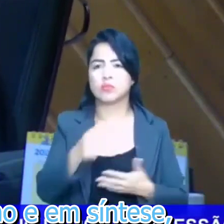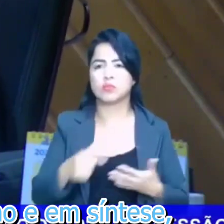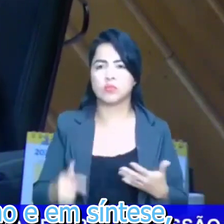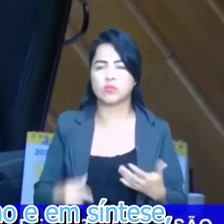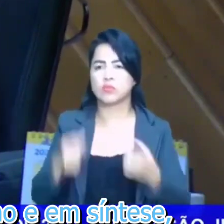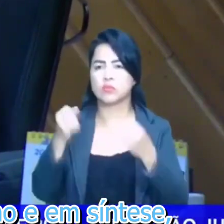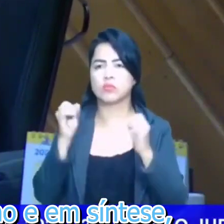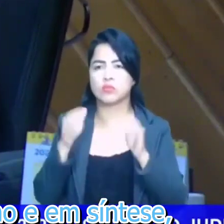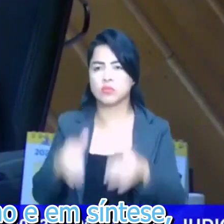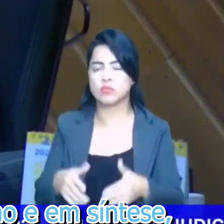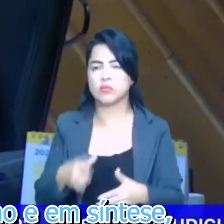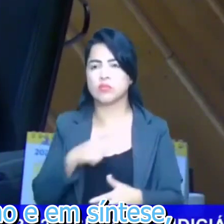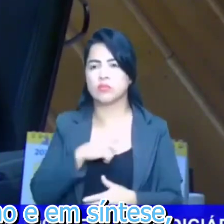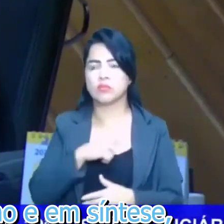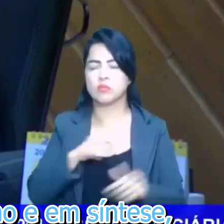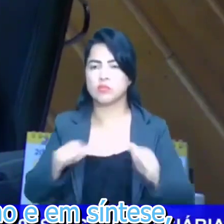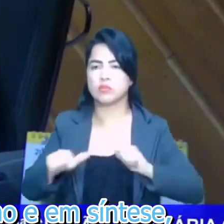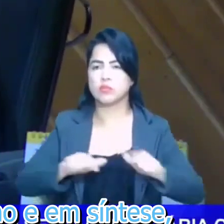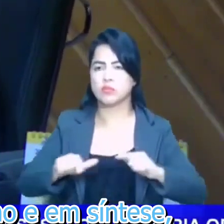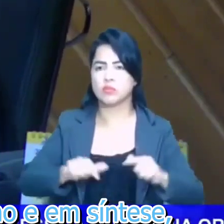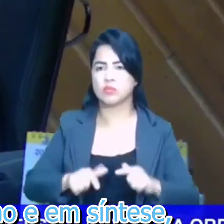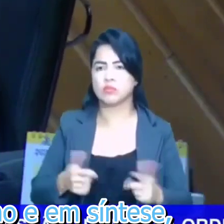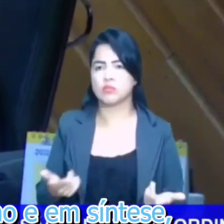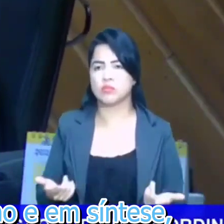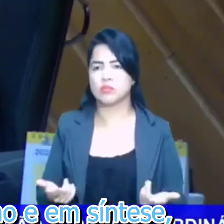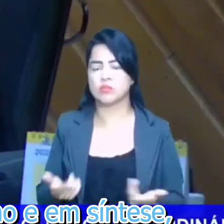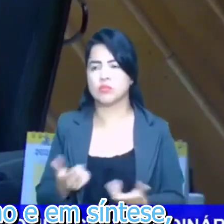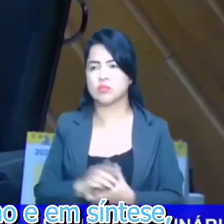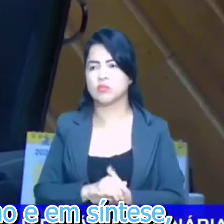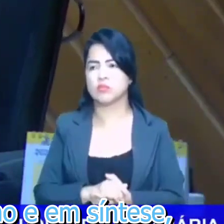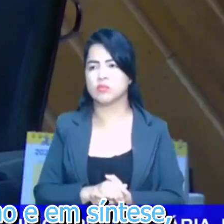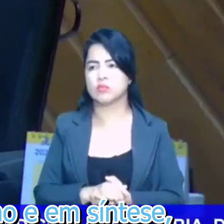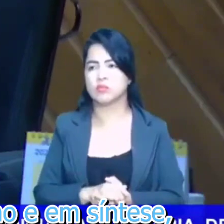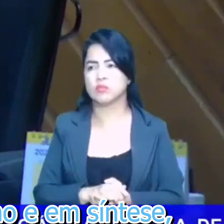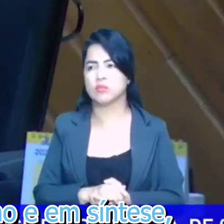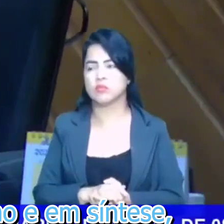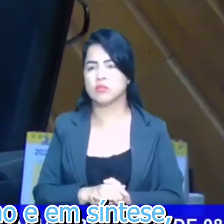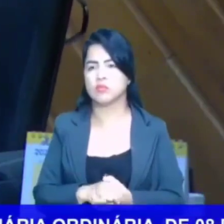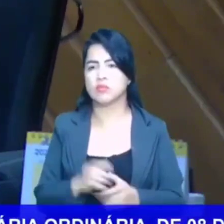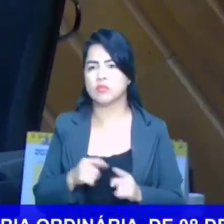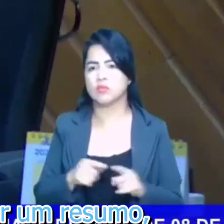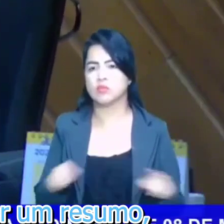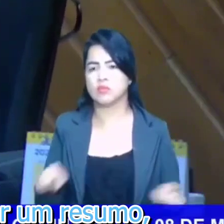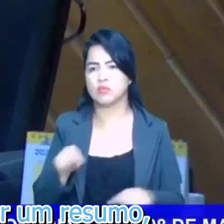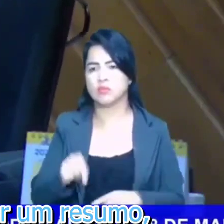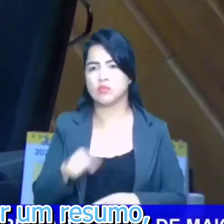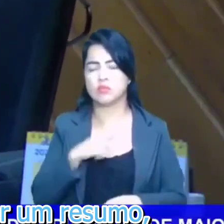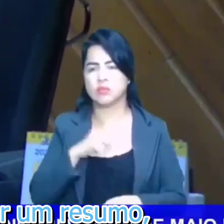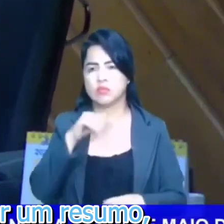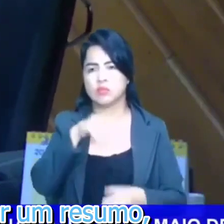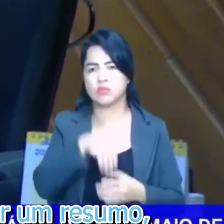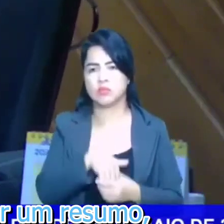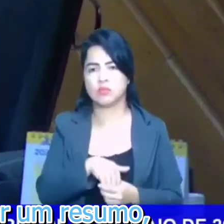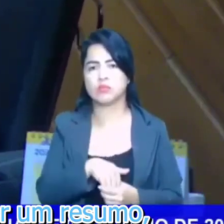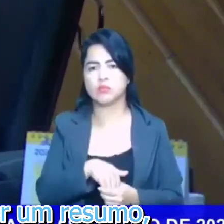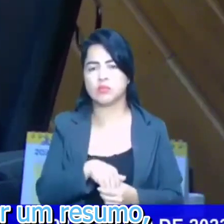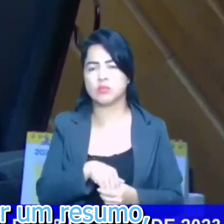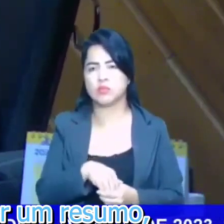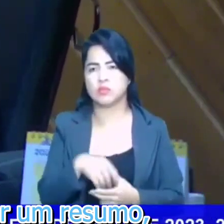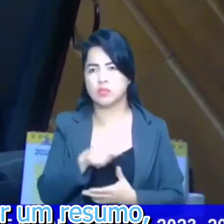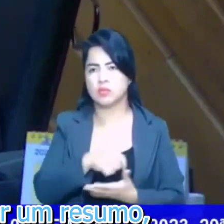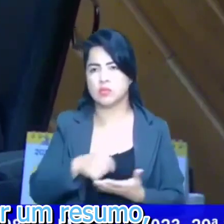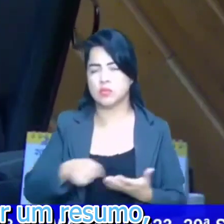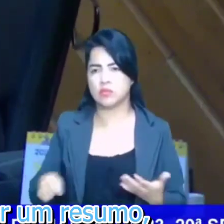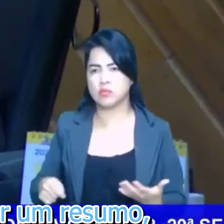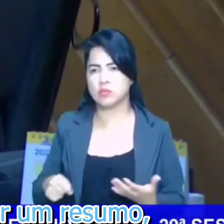não especificação do trabalho, em síntese. Mas aqui, no voto que eu trago também escrito, eu